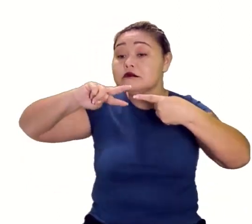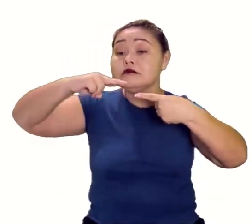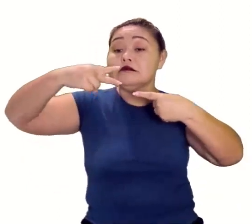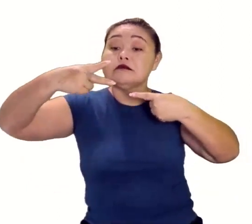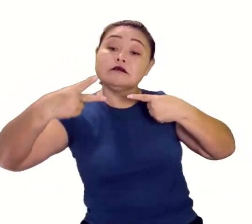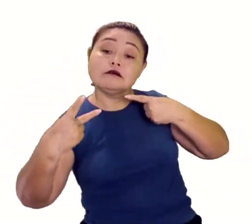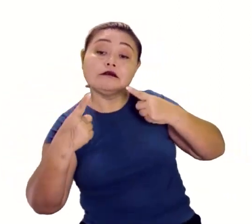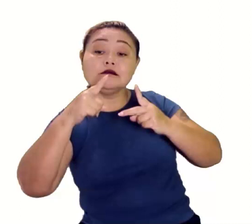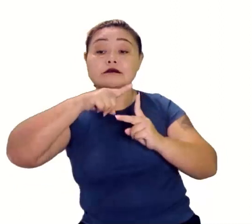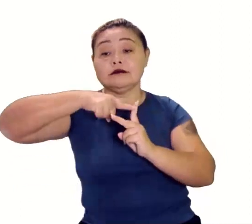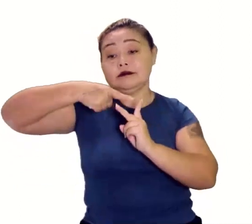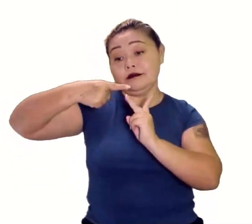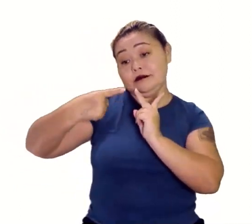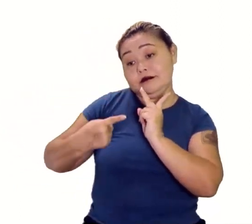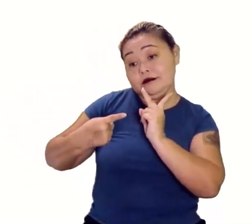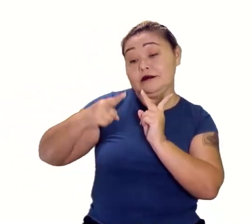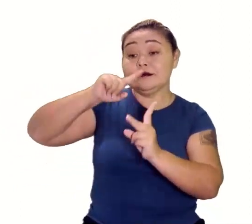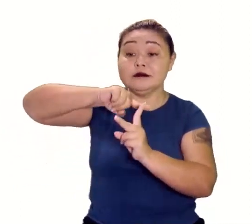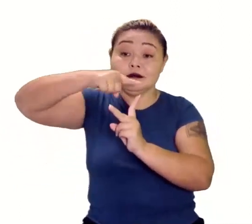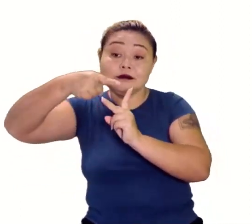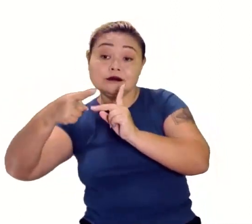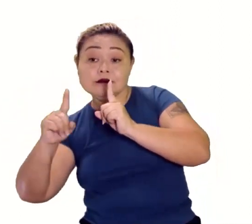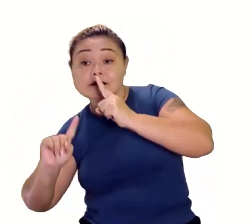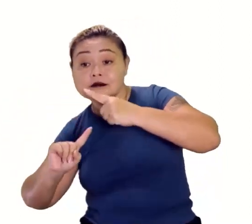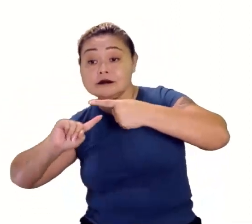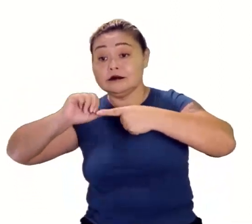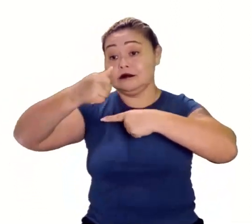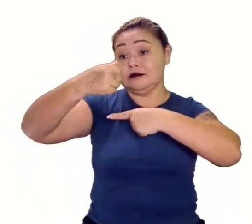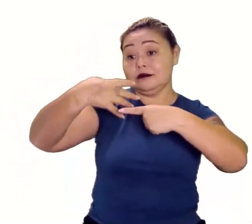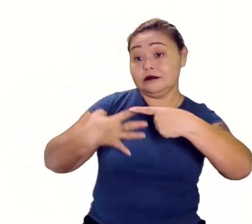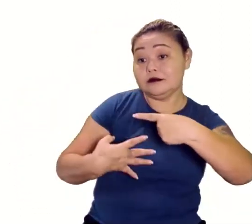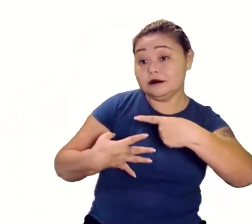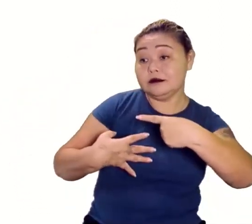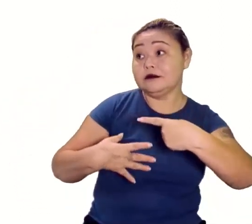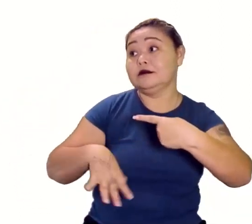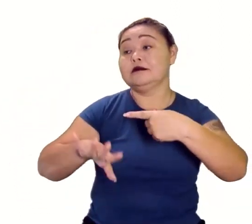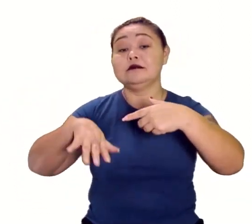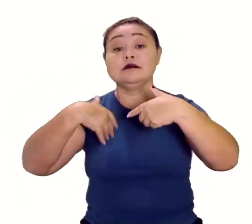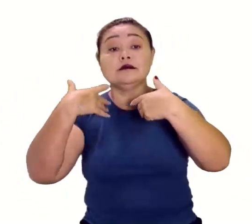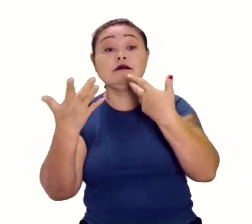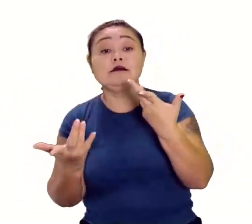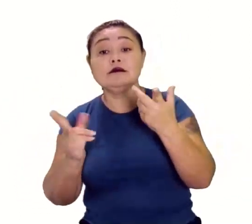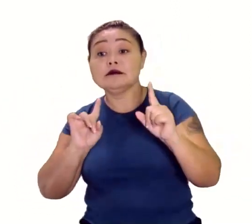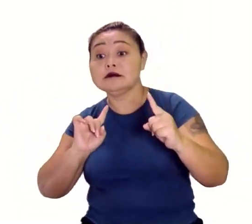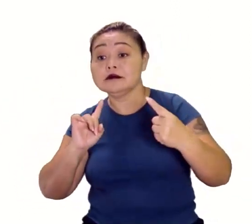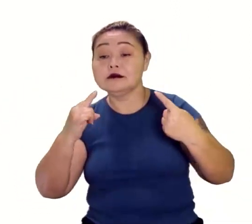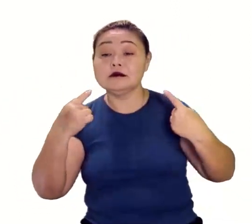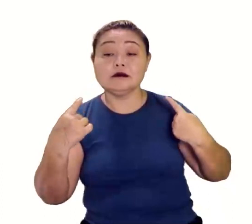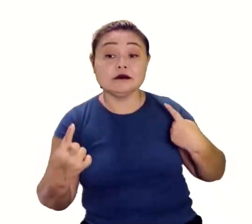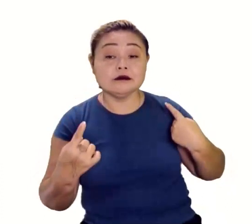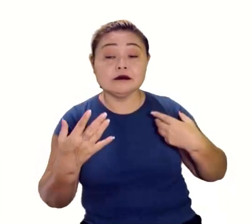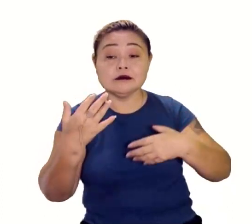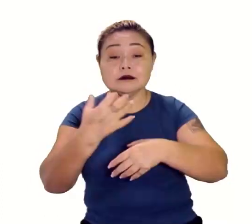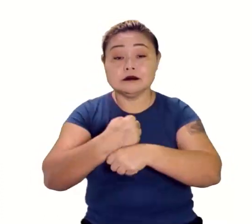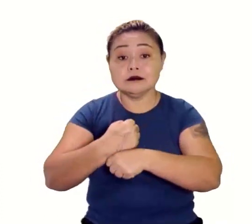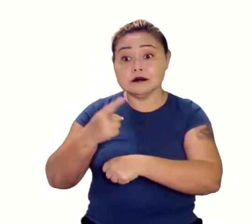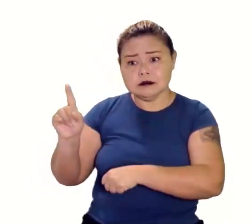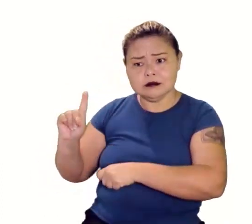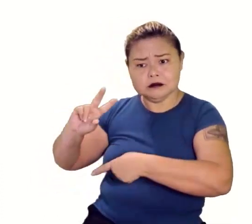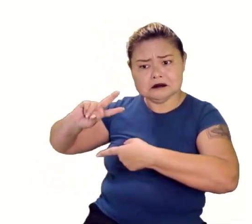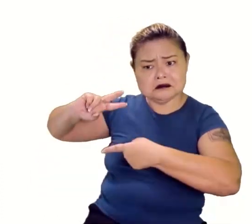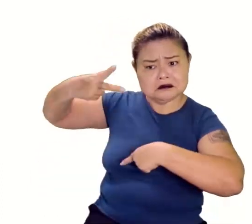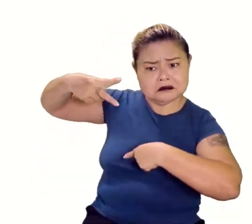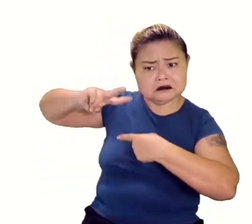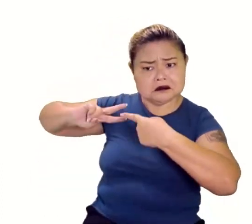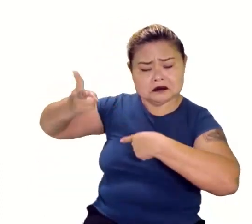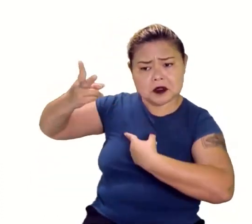radiciação. Isso, né? E de radiciação em fração. Em fração, isso mesmo. Operação inversa. Será que é assim, professor Maurício? Será que a